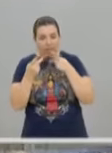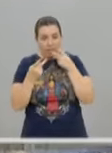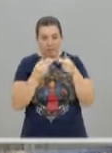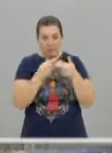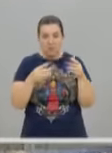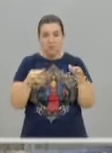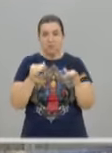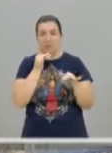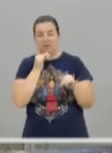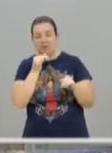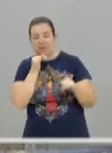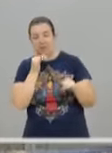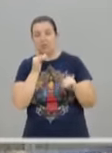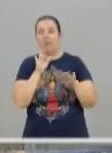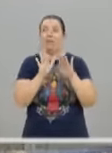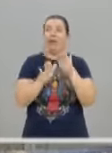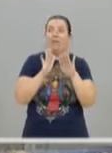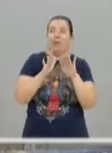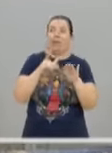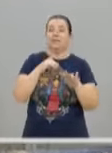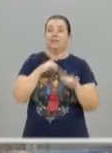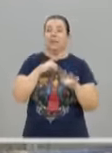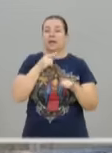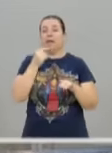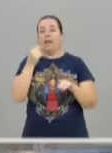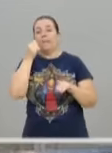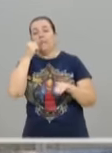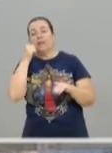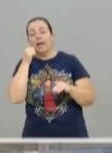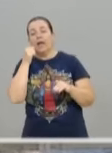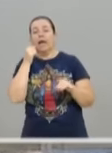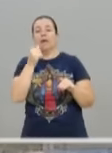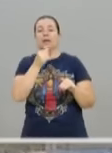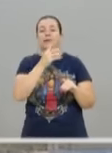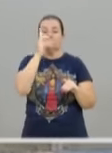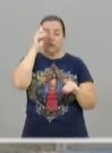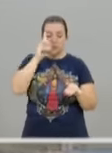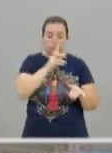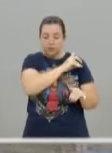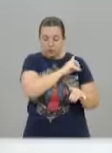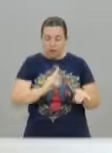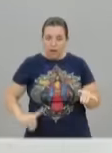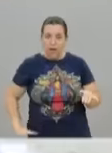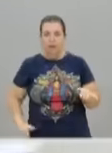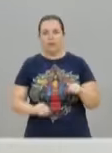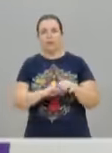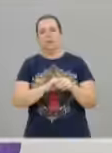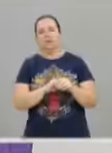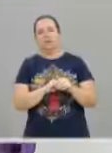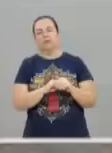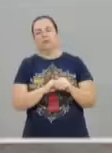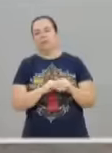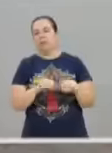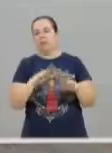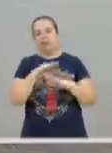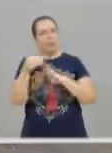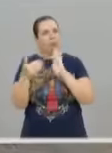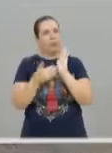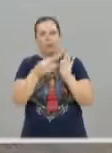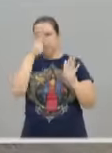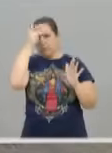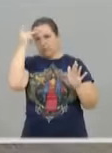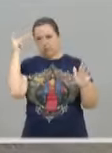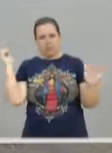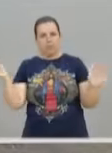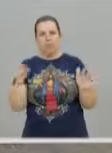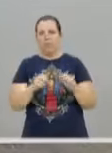cair o mundo Levanta a possibilidade da ordenação de homens casados meu Deus do